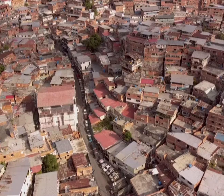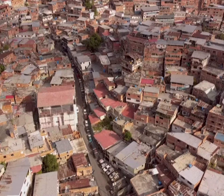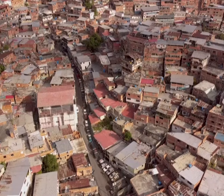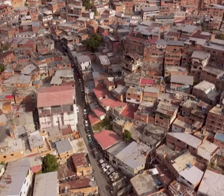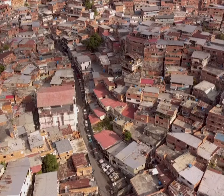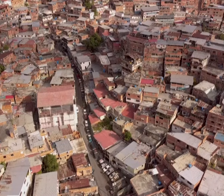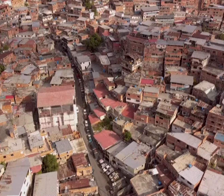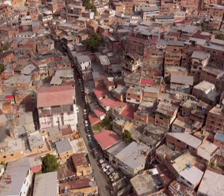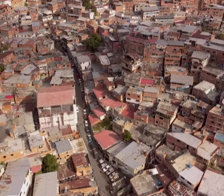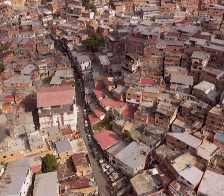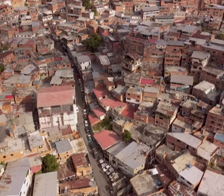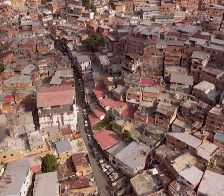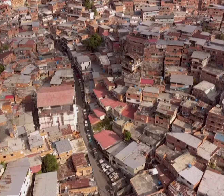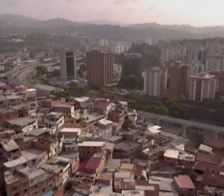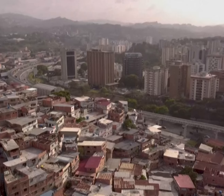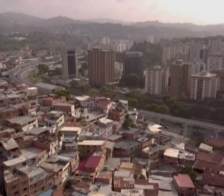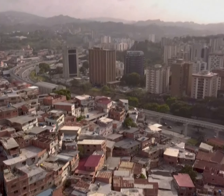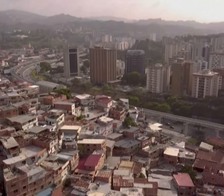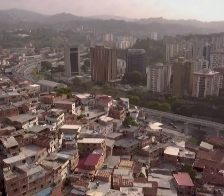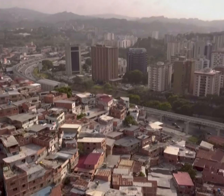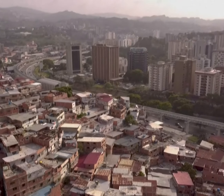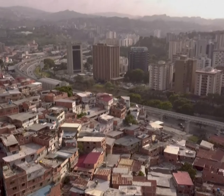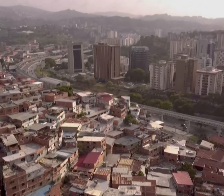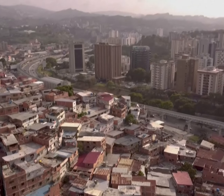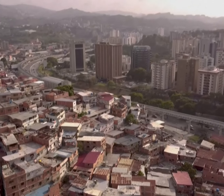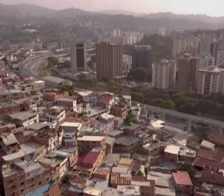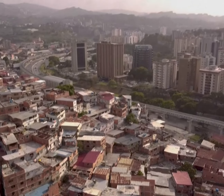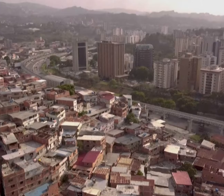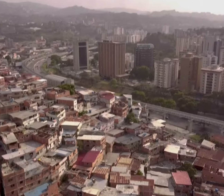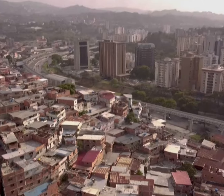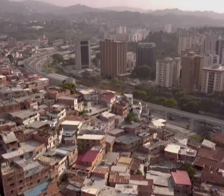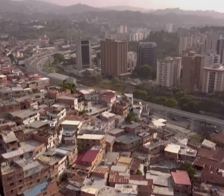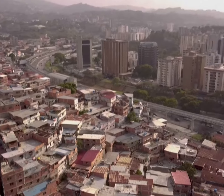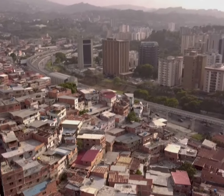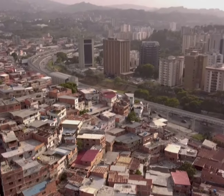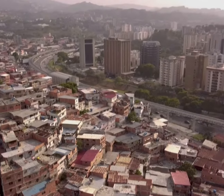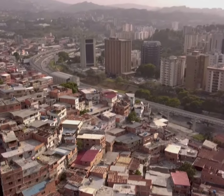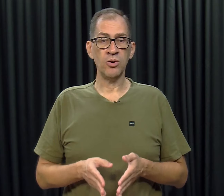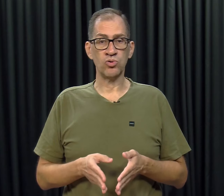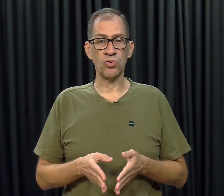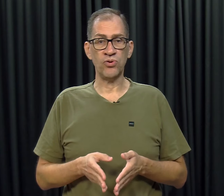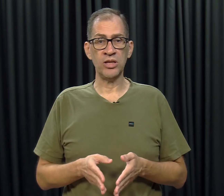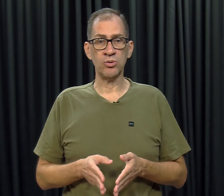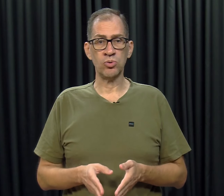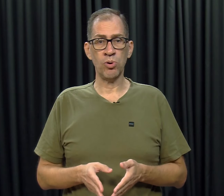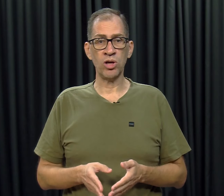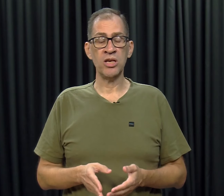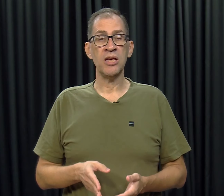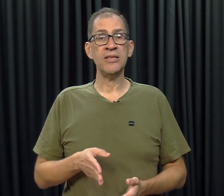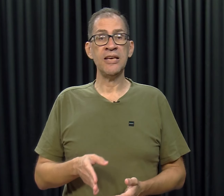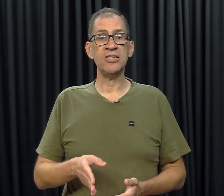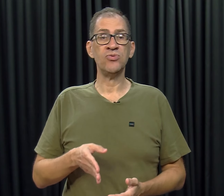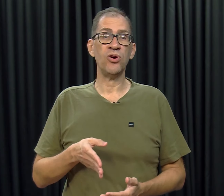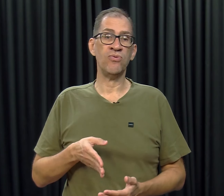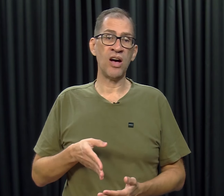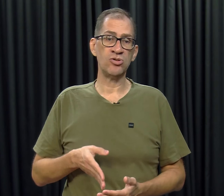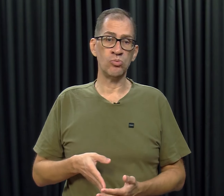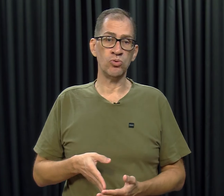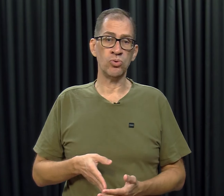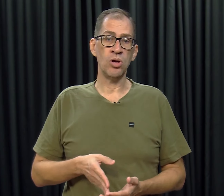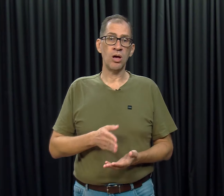renovada por Washington em abril, quando está previsto o fim da suspensão. Eu sou Frederico Duboc e este